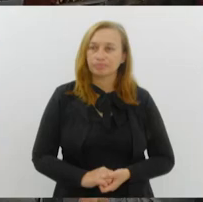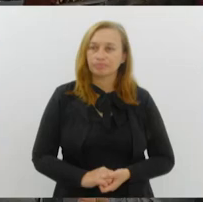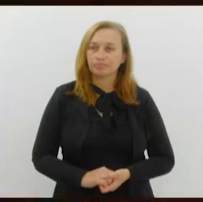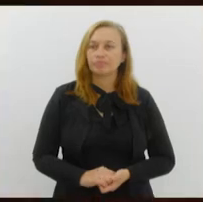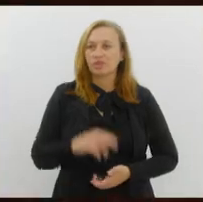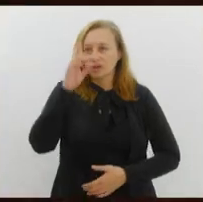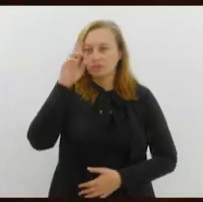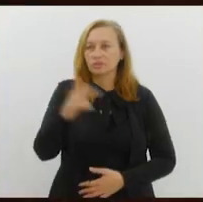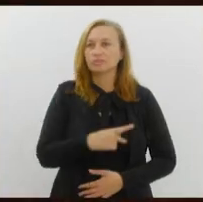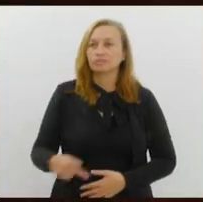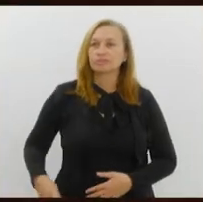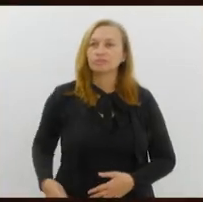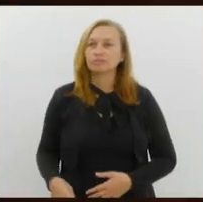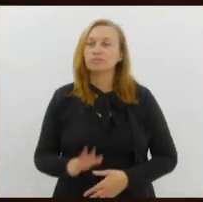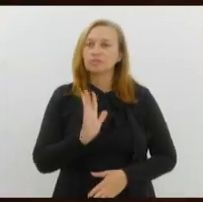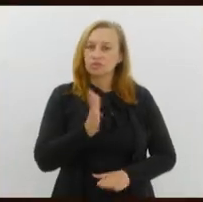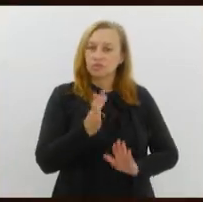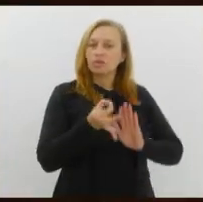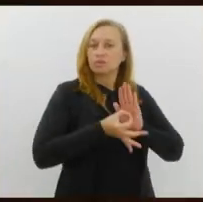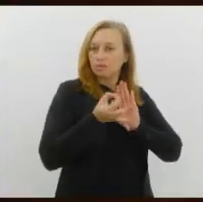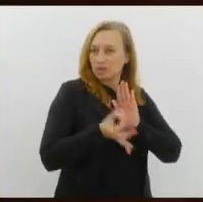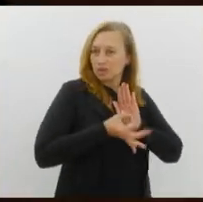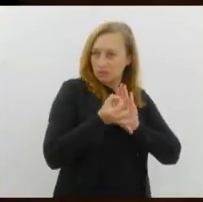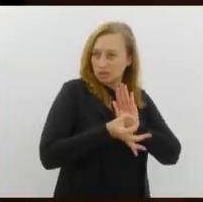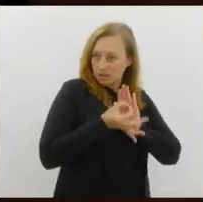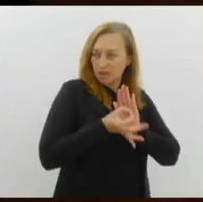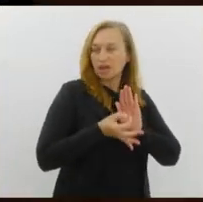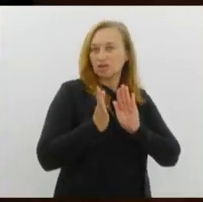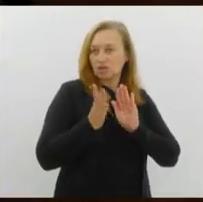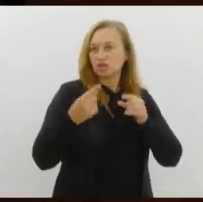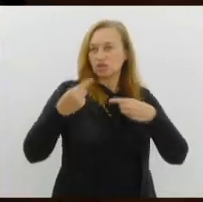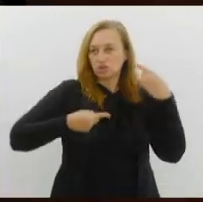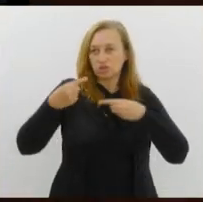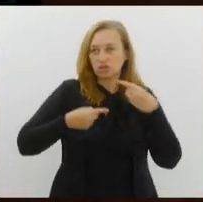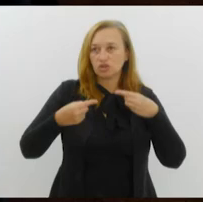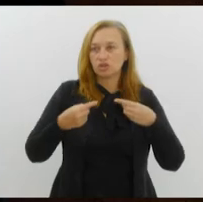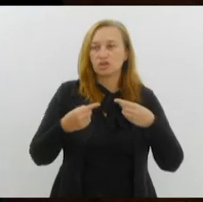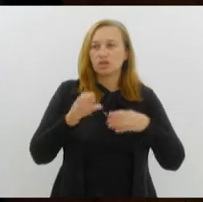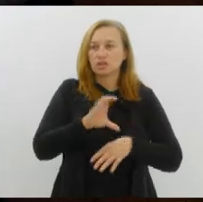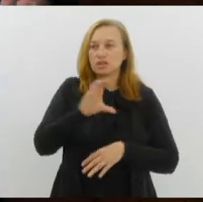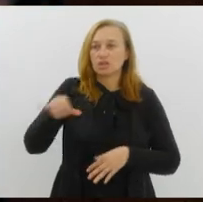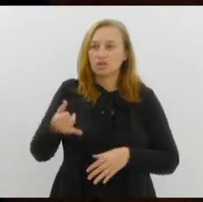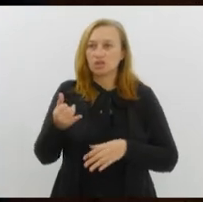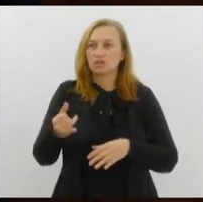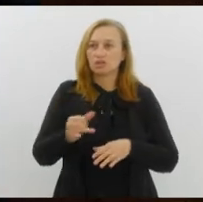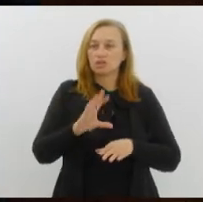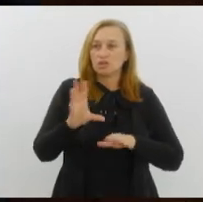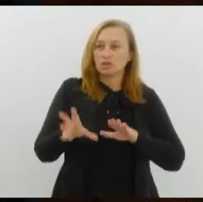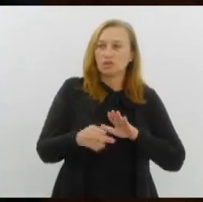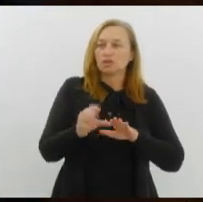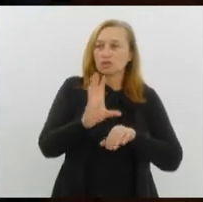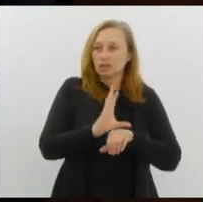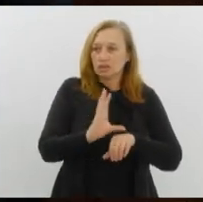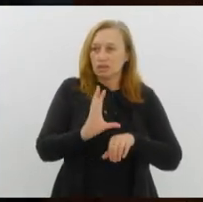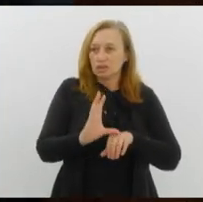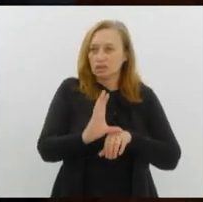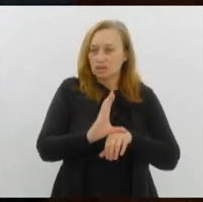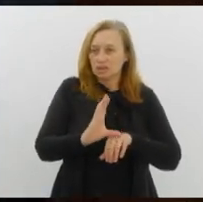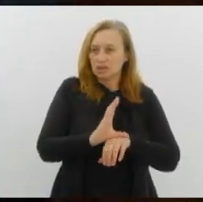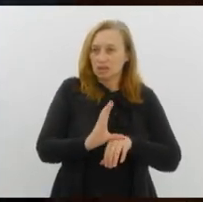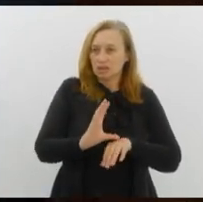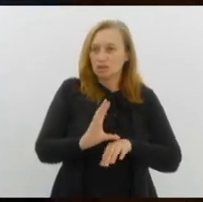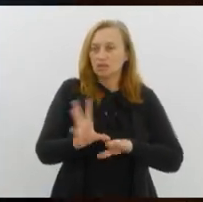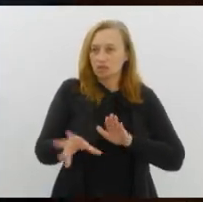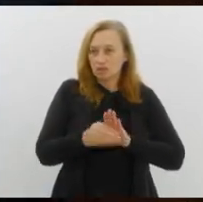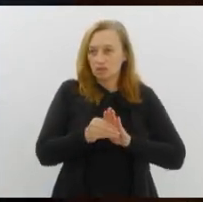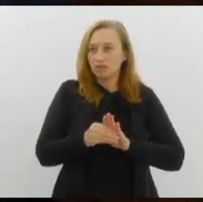Senhora Presidente, o parecer já foi discutido no âmbito da CCJ pela constitucionalidade com emenda, mas não foi publicado. De qualquer forma, o parecer é